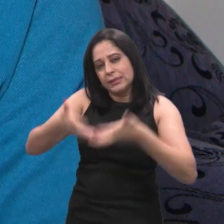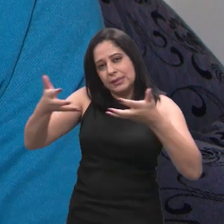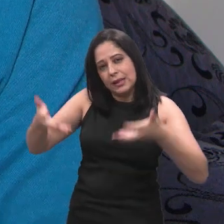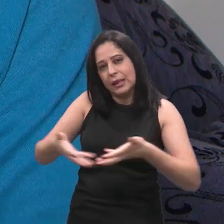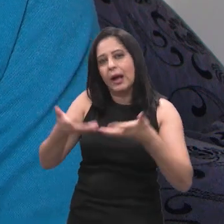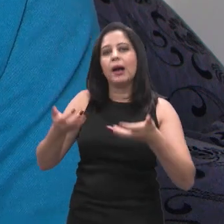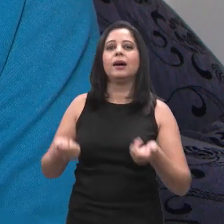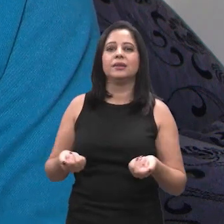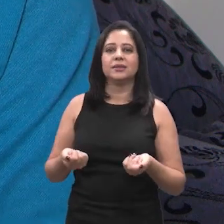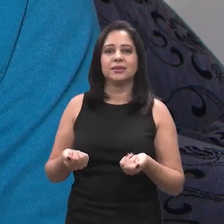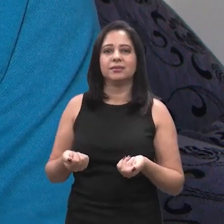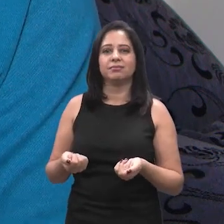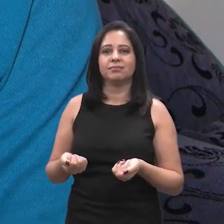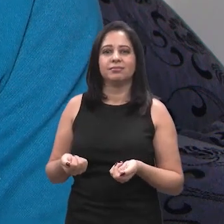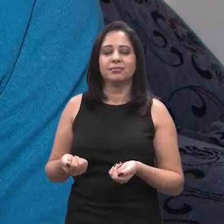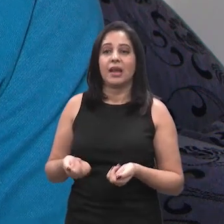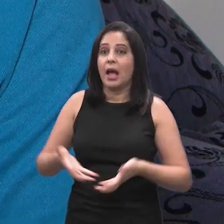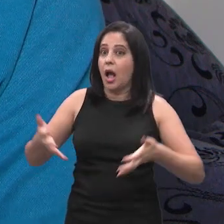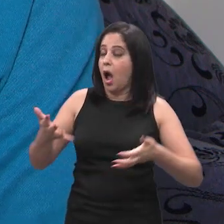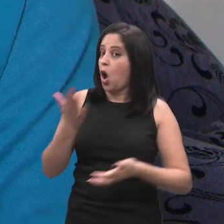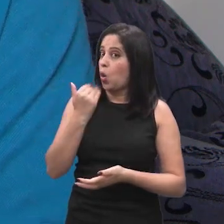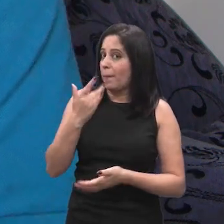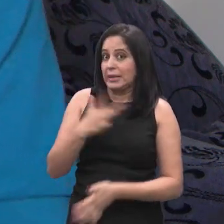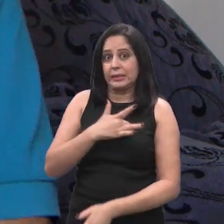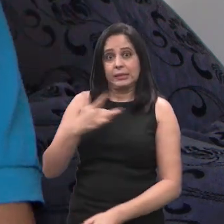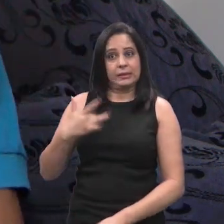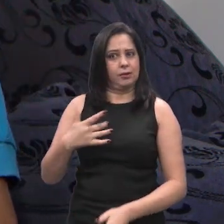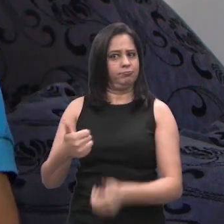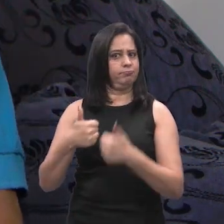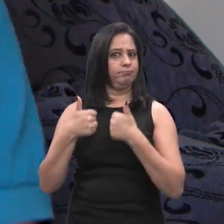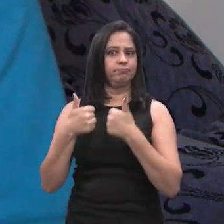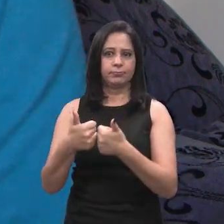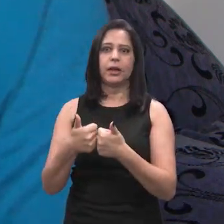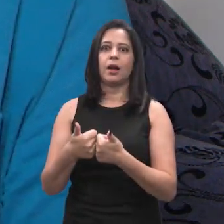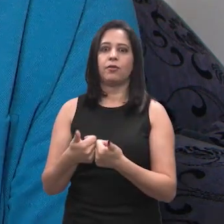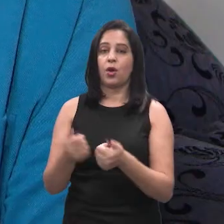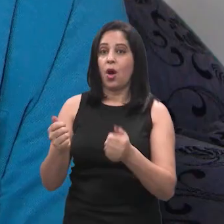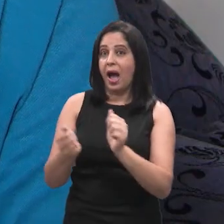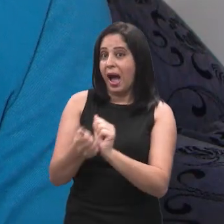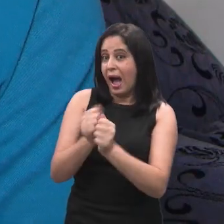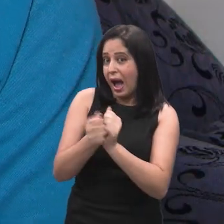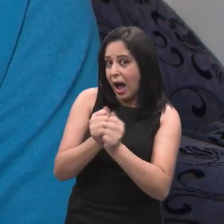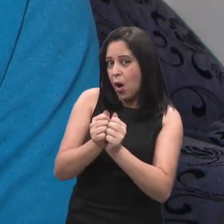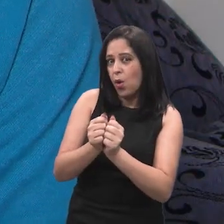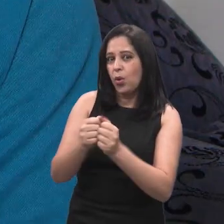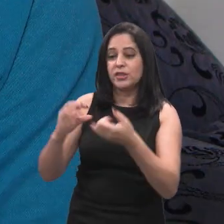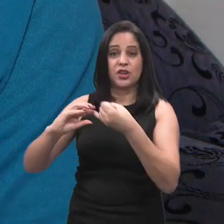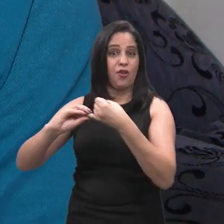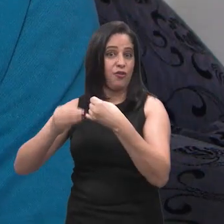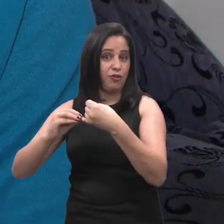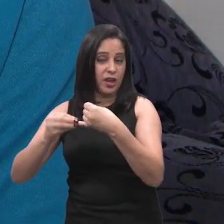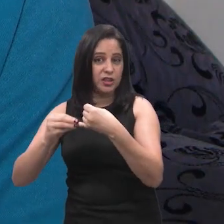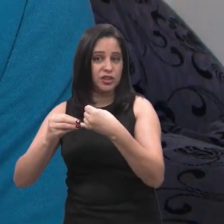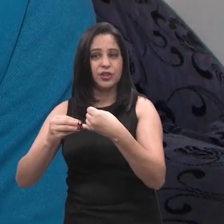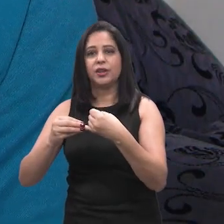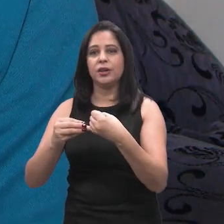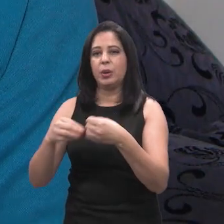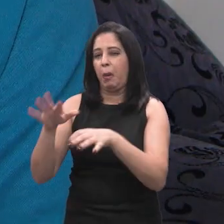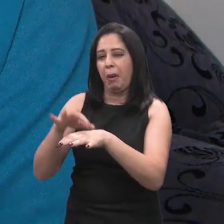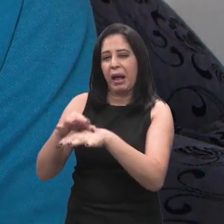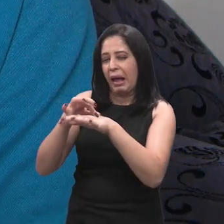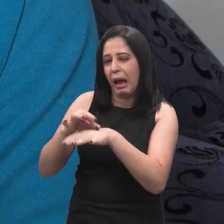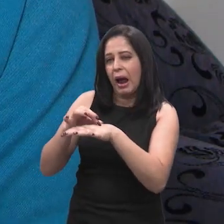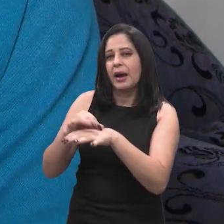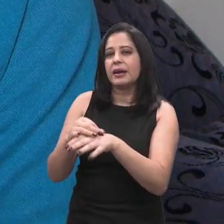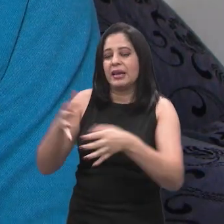minha é arroz, feijão e uma mistura, salada, maçã,